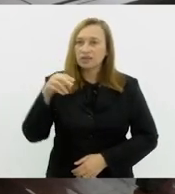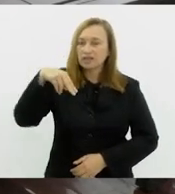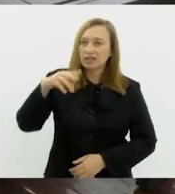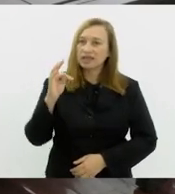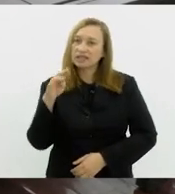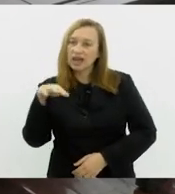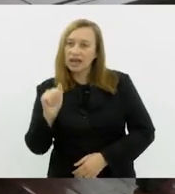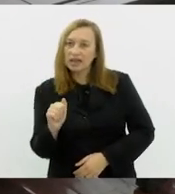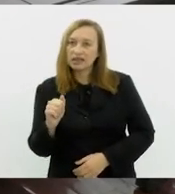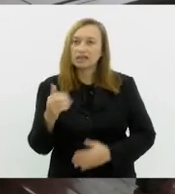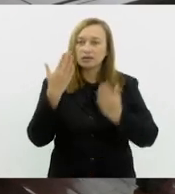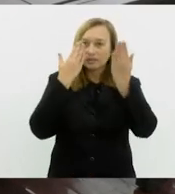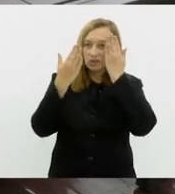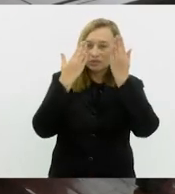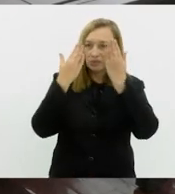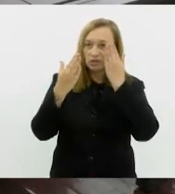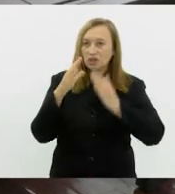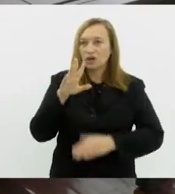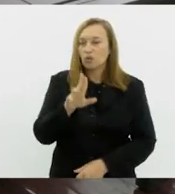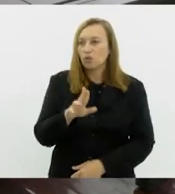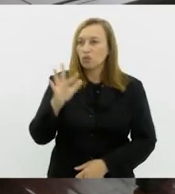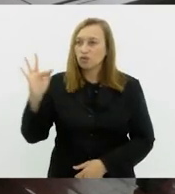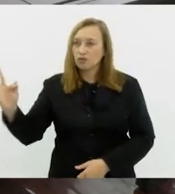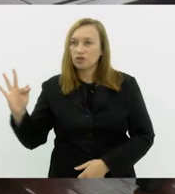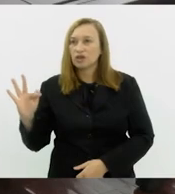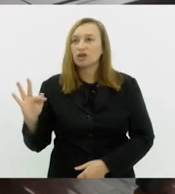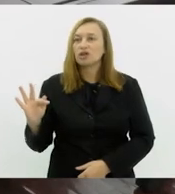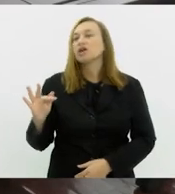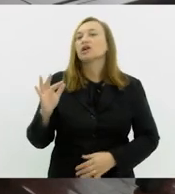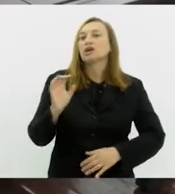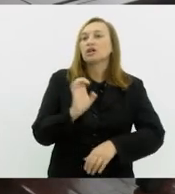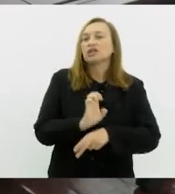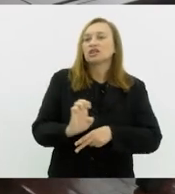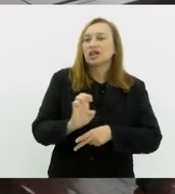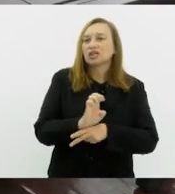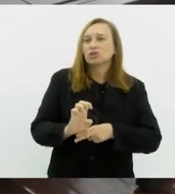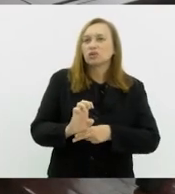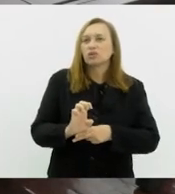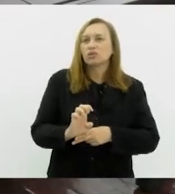UF, o estágio com a professora